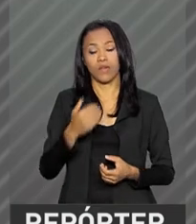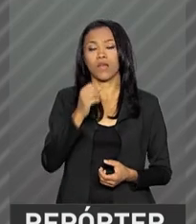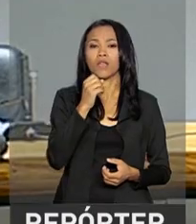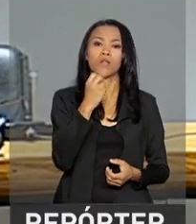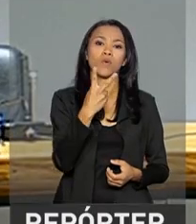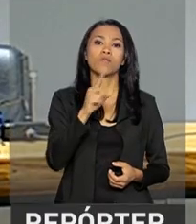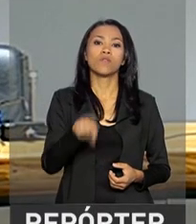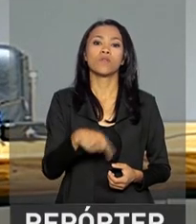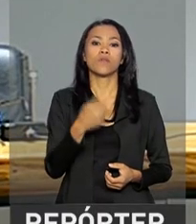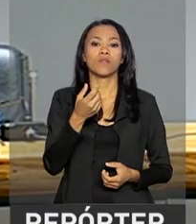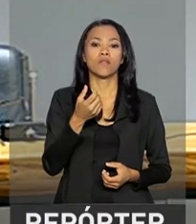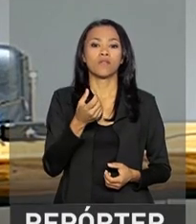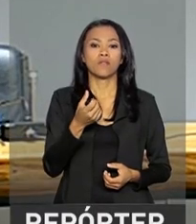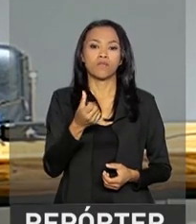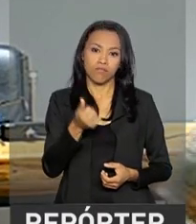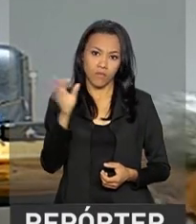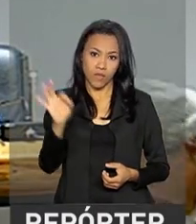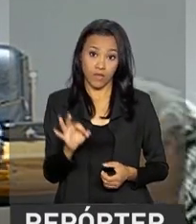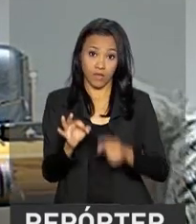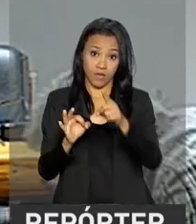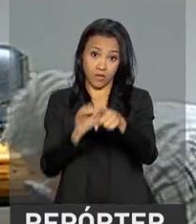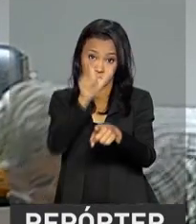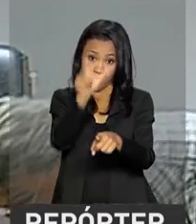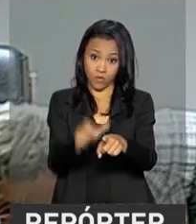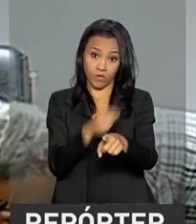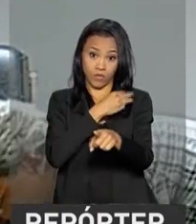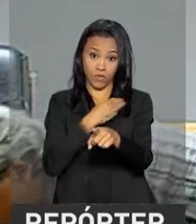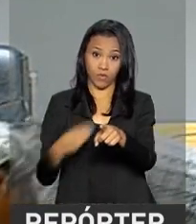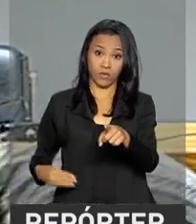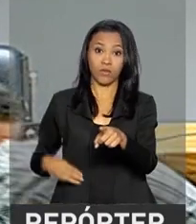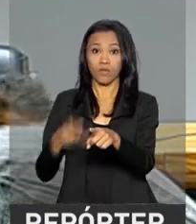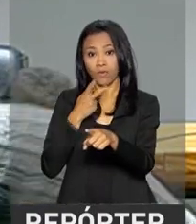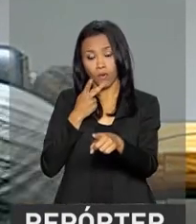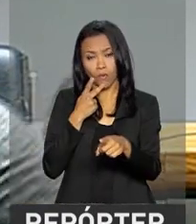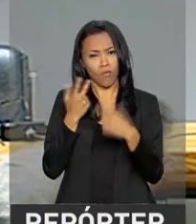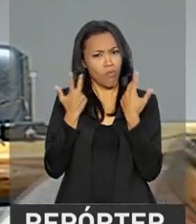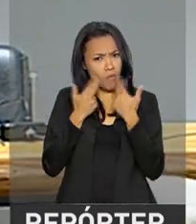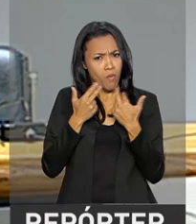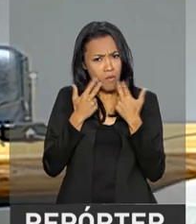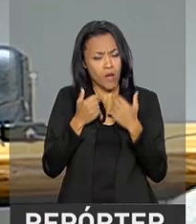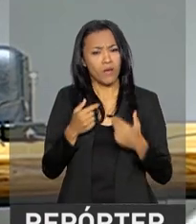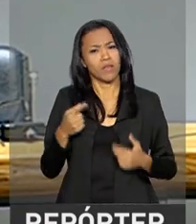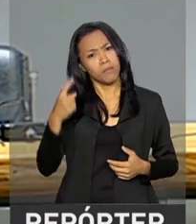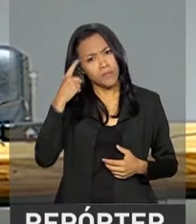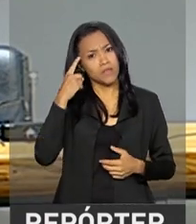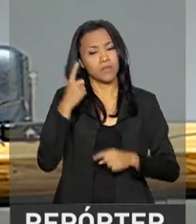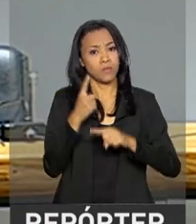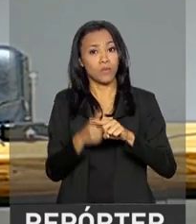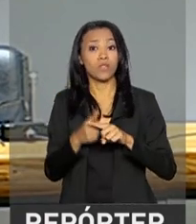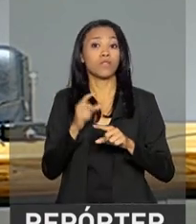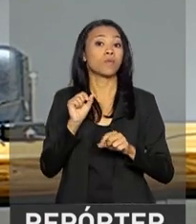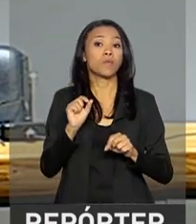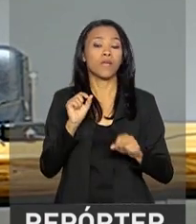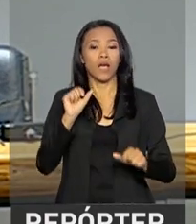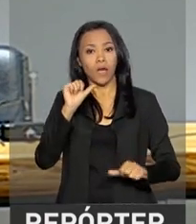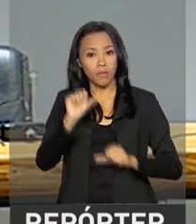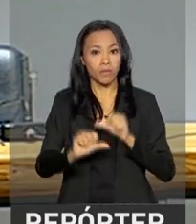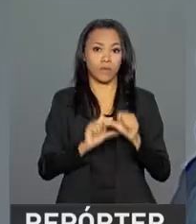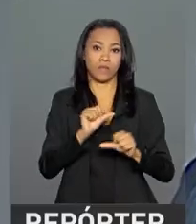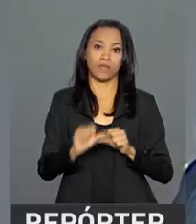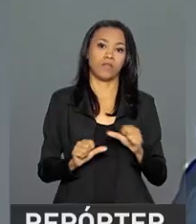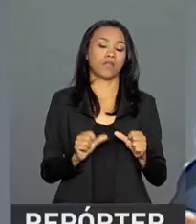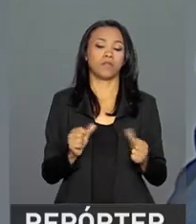cento o ministro henrique meirelles disse que é uma avaliação normal e que está otimista em relação à mudança do ranking no brasil